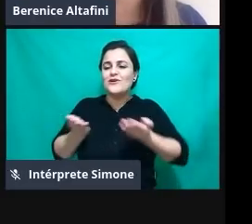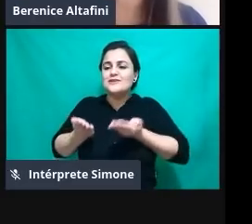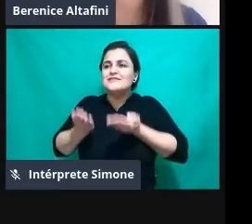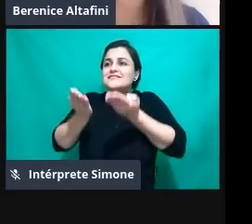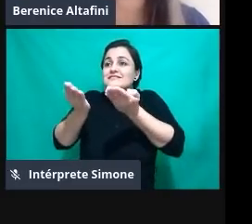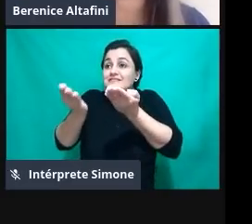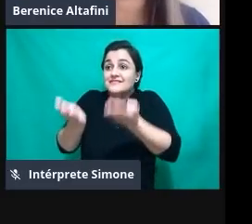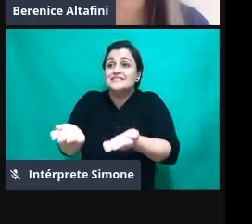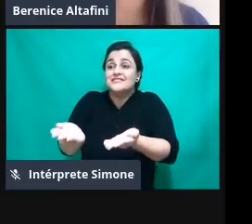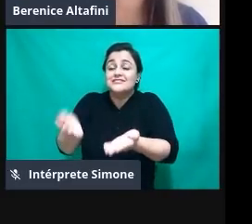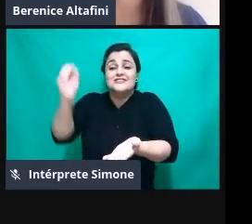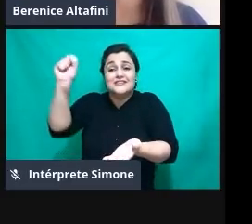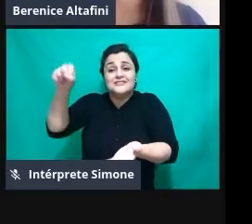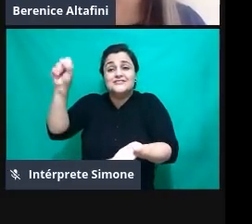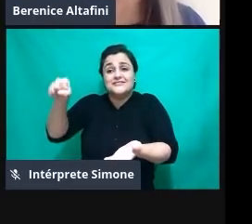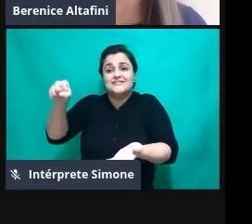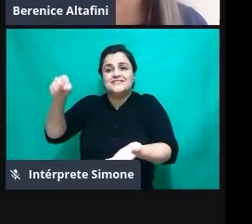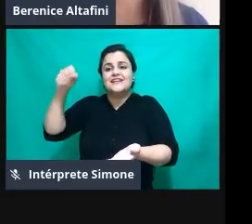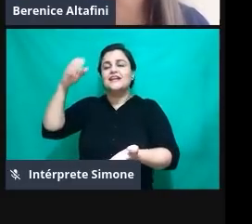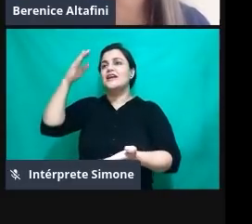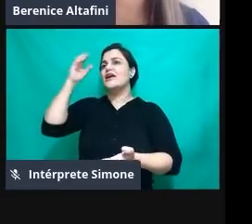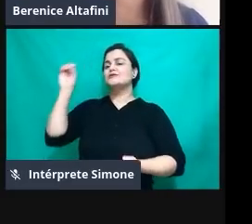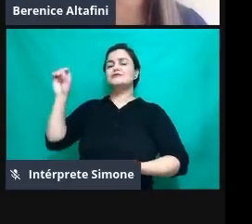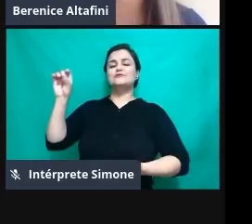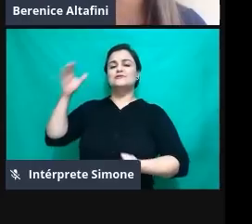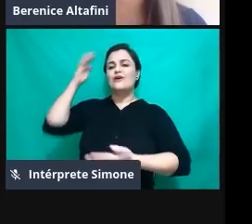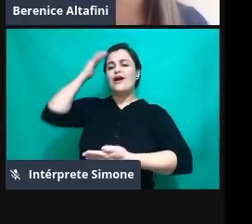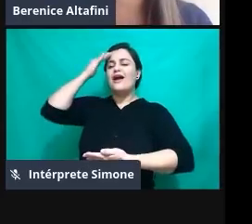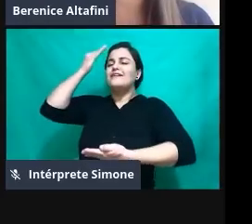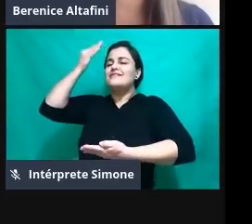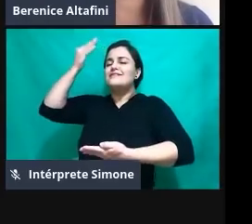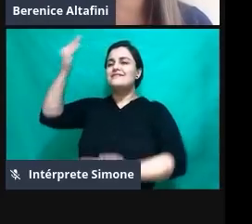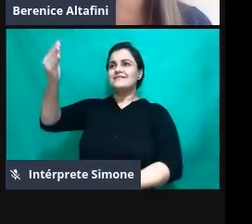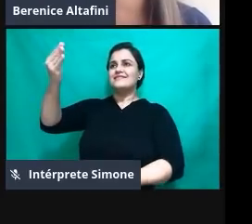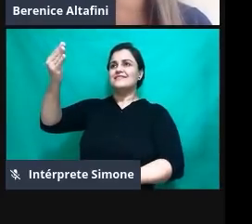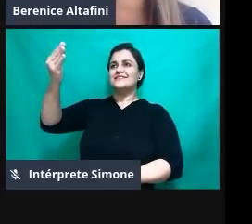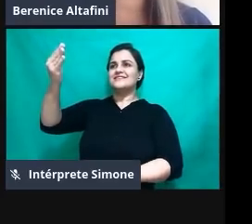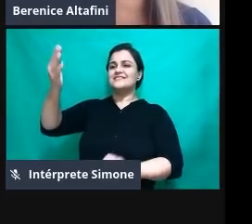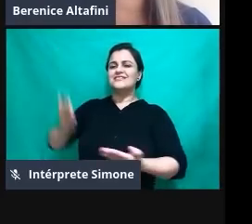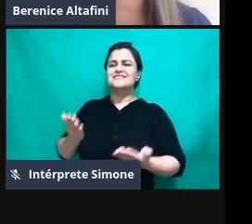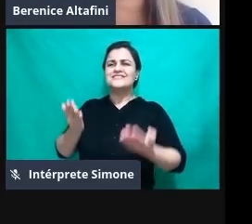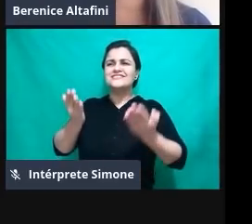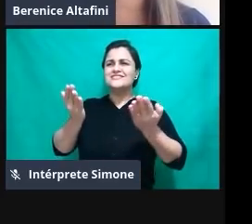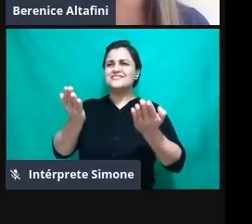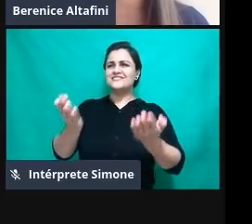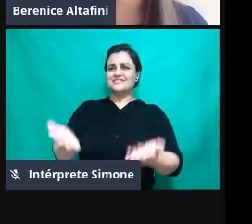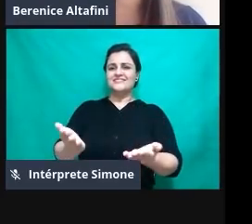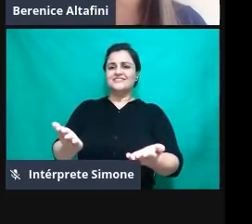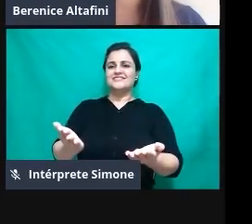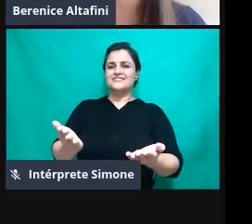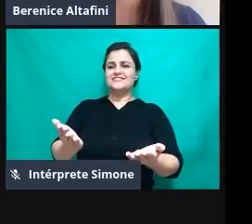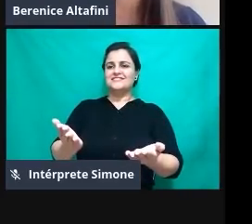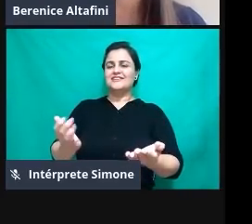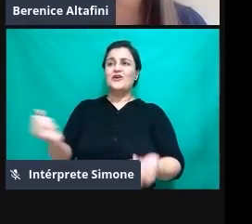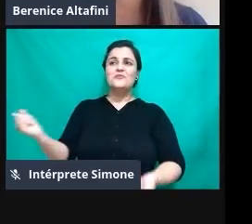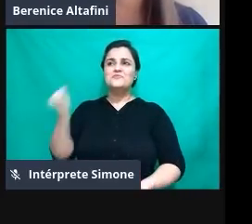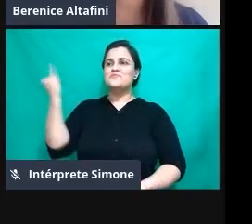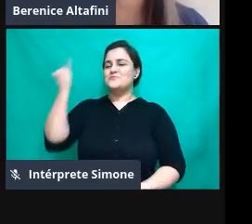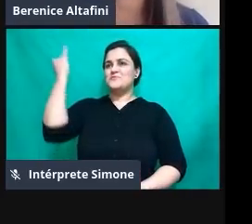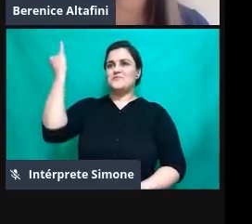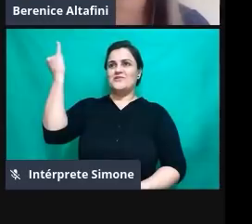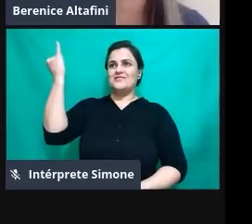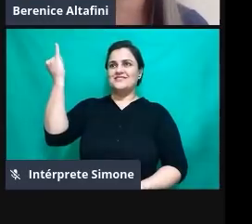O nosso muito obrigada, não só pela dedicação, mas também pelo compromisso que vocês estão tendo neste momento,